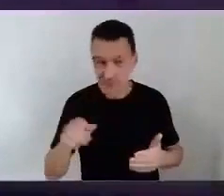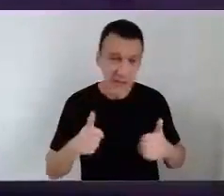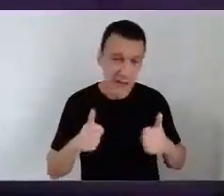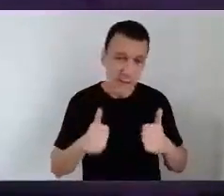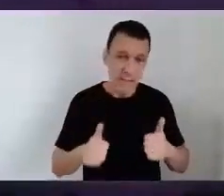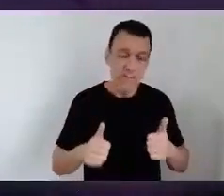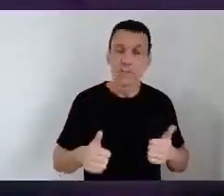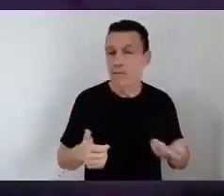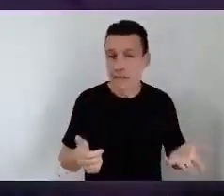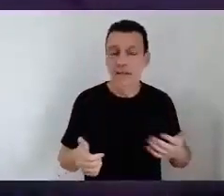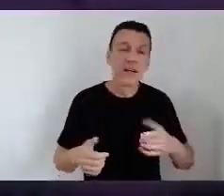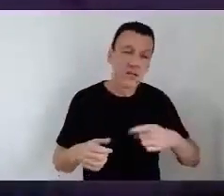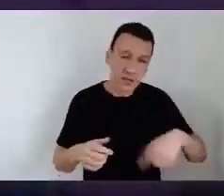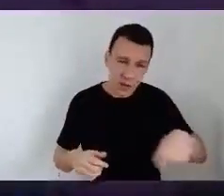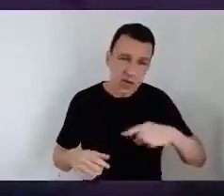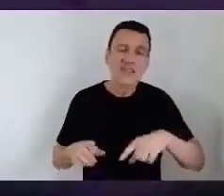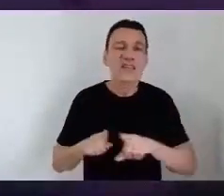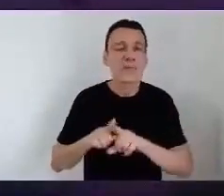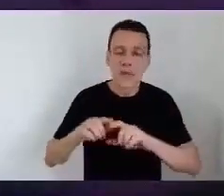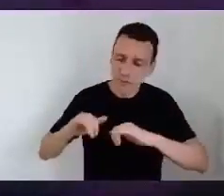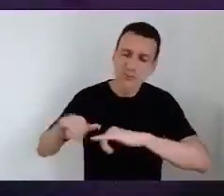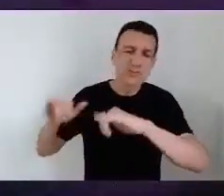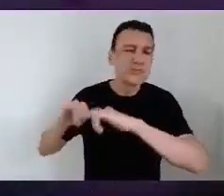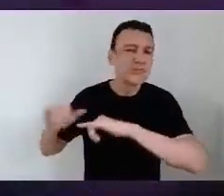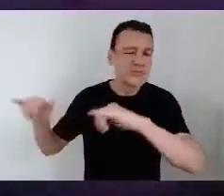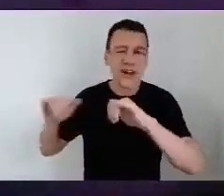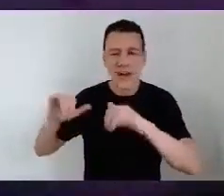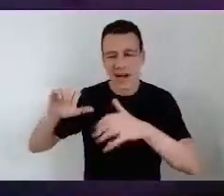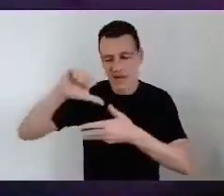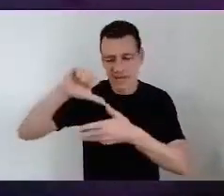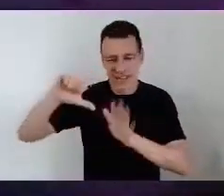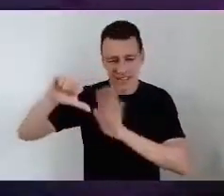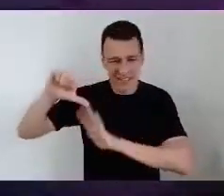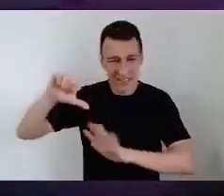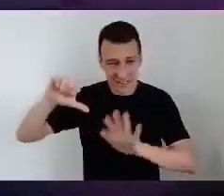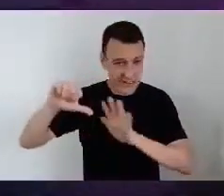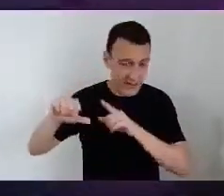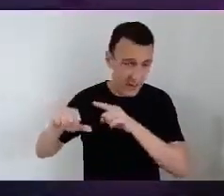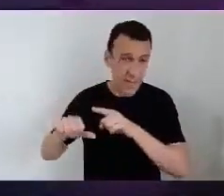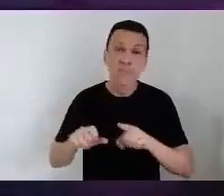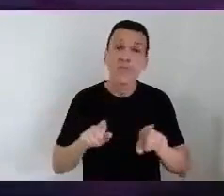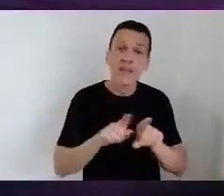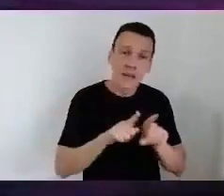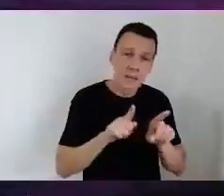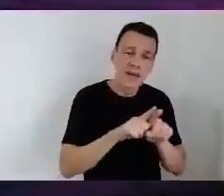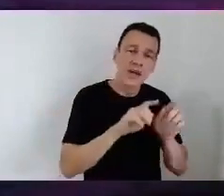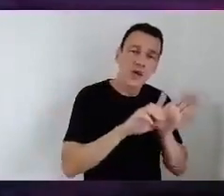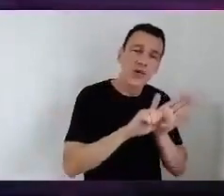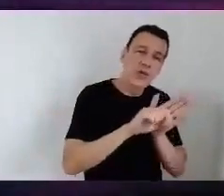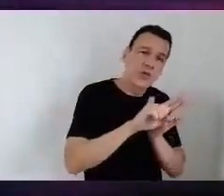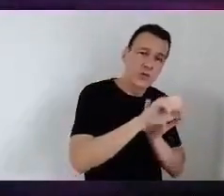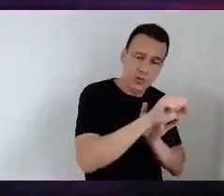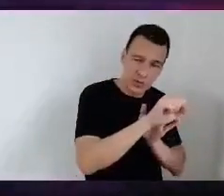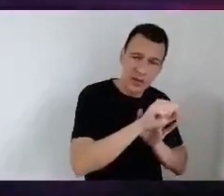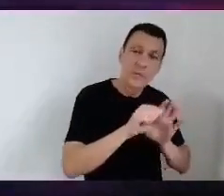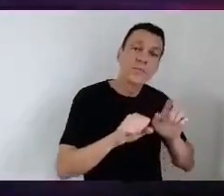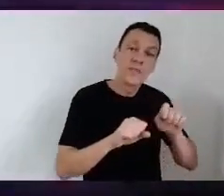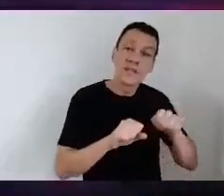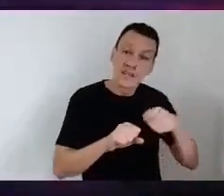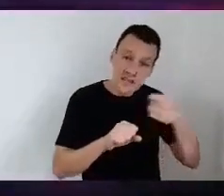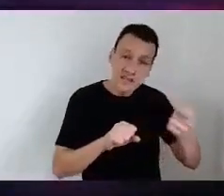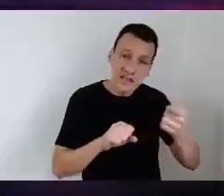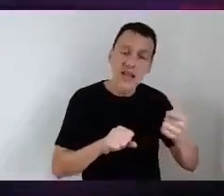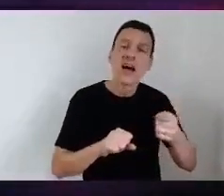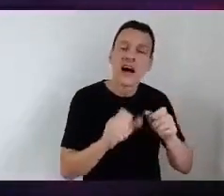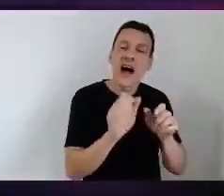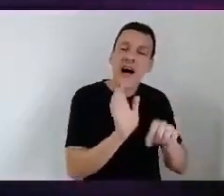para a América Latina, eu também sou o Google Developer Expert. A Google me reconhece como um especialista para falar de um produto chamado Firebase. Então, se